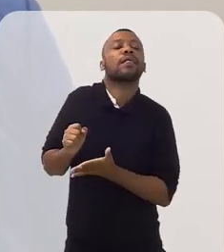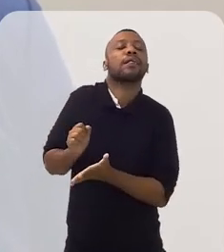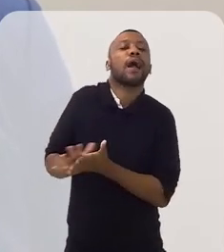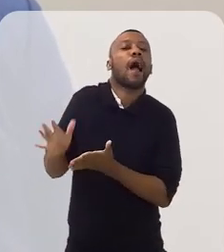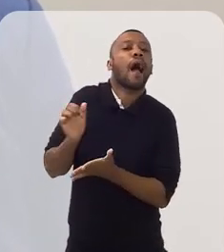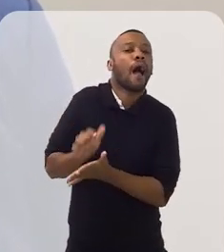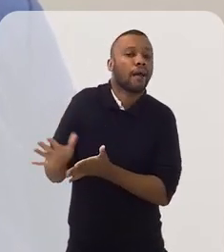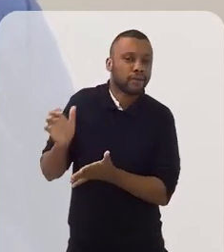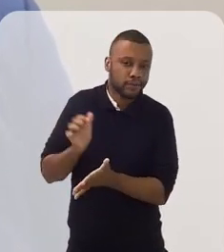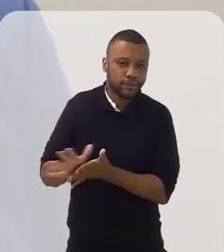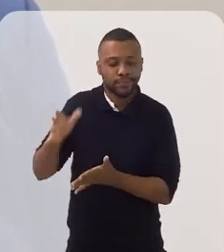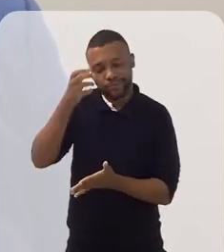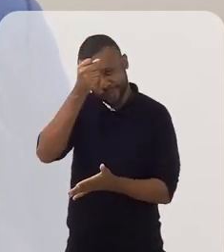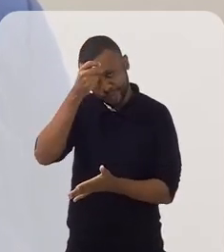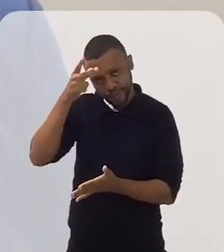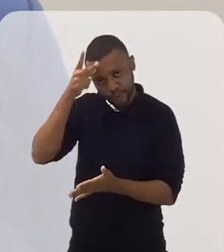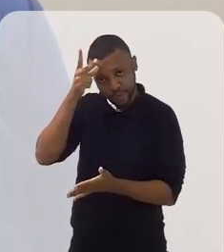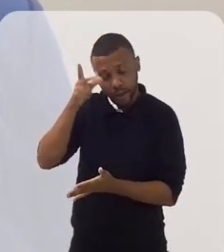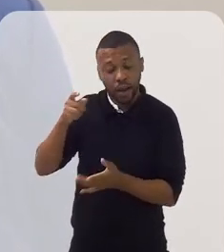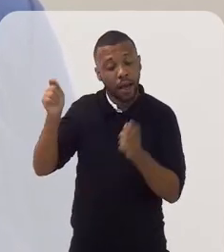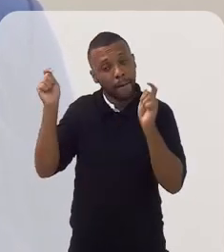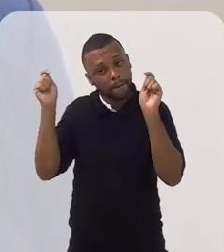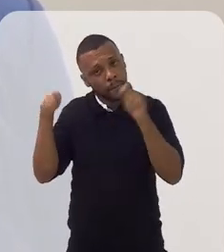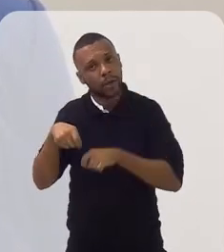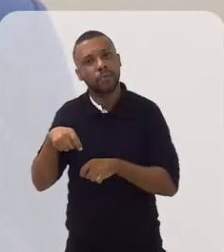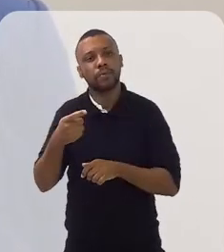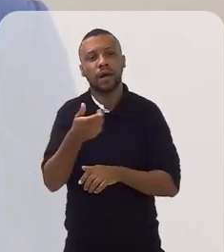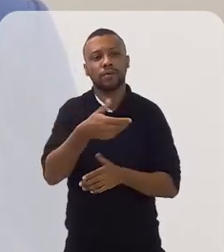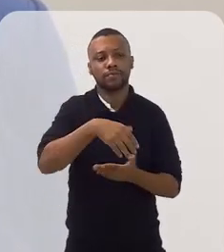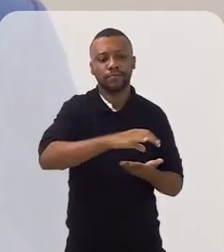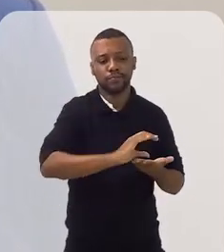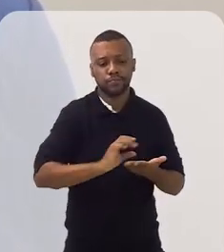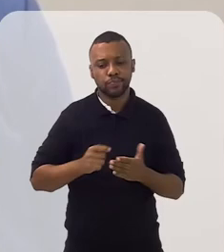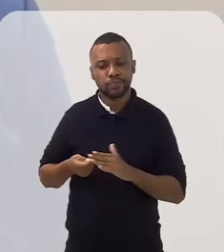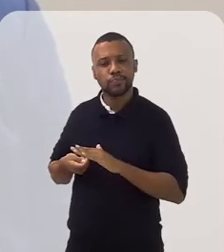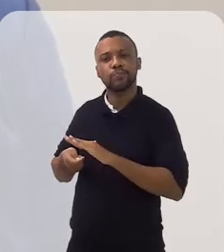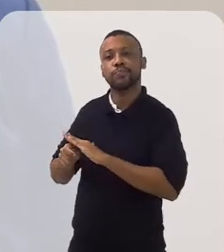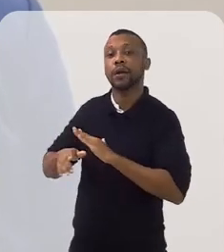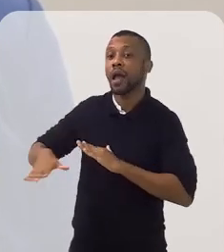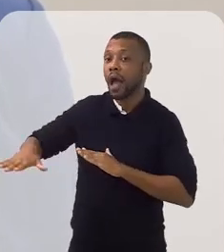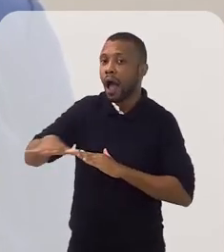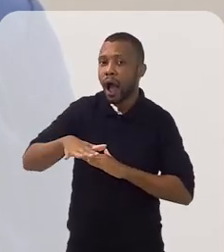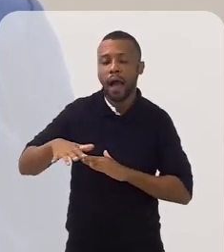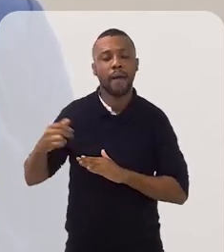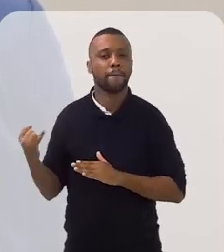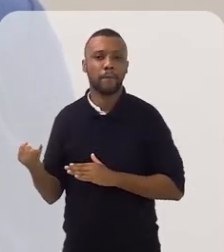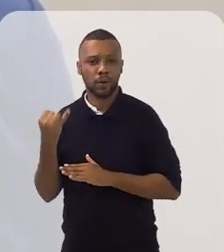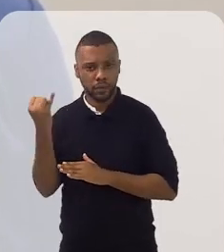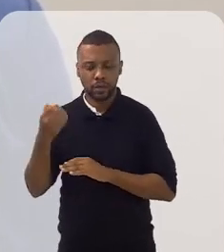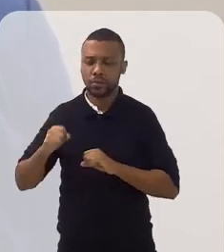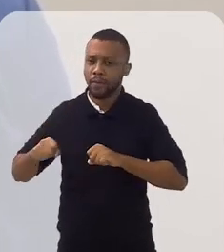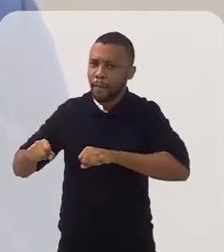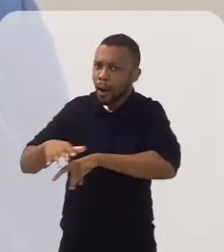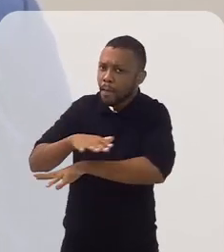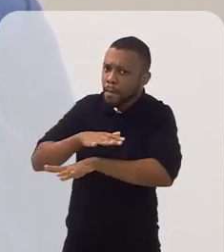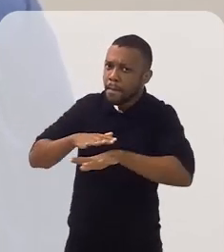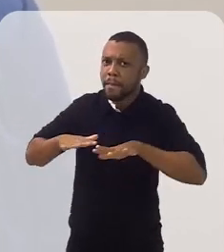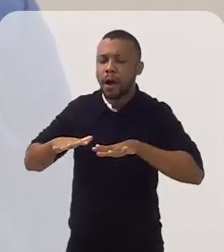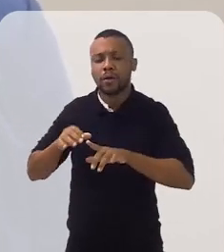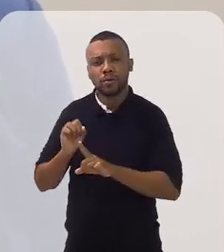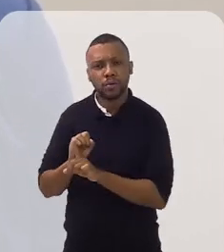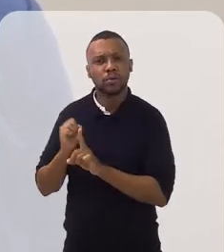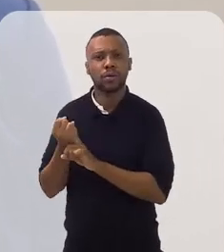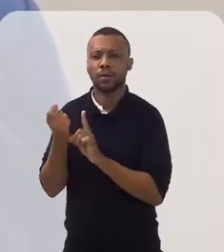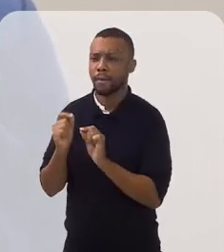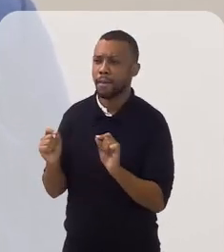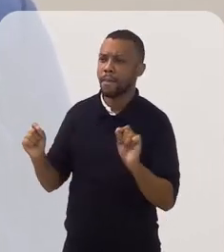para o município, é a possibilidade de investimento em setores, em áreas muito importantes, né, para o desenvolvimento social. E aí eu queria que você falasse um